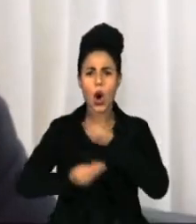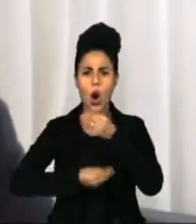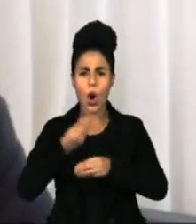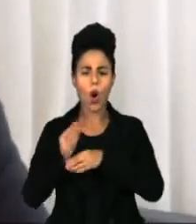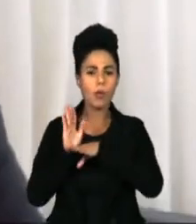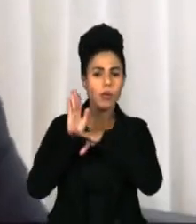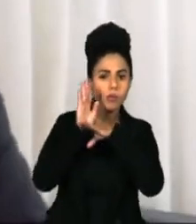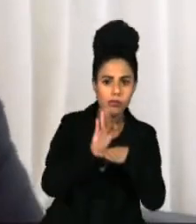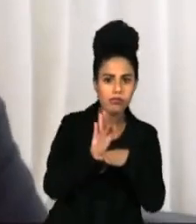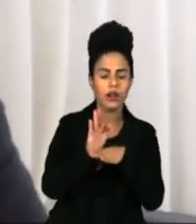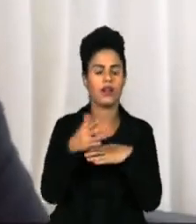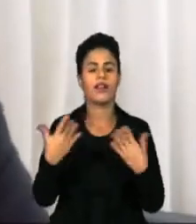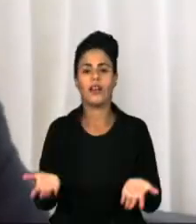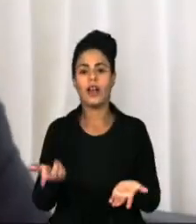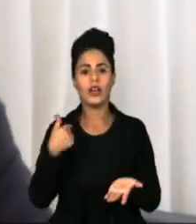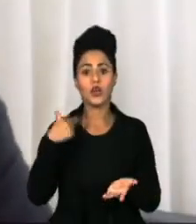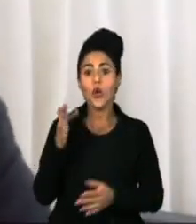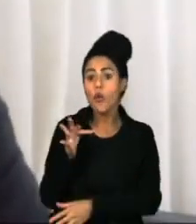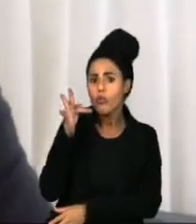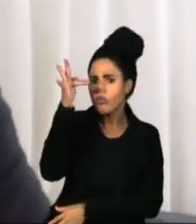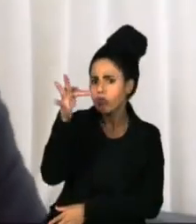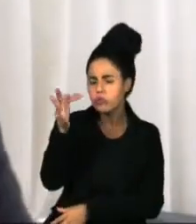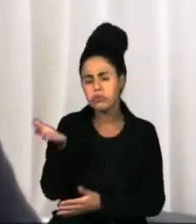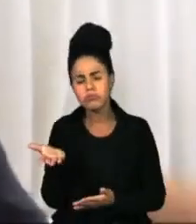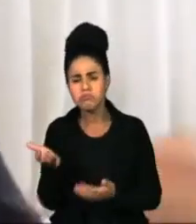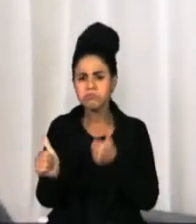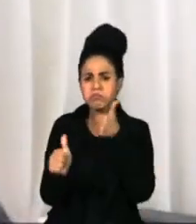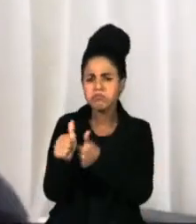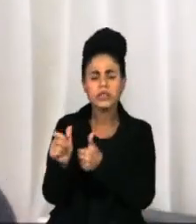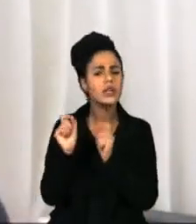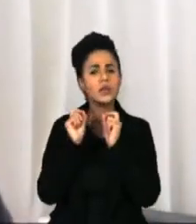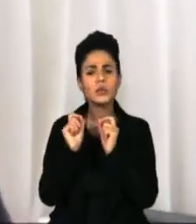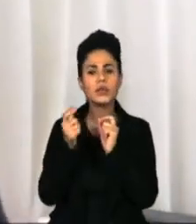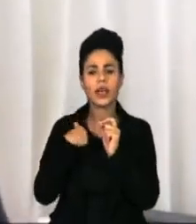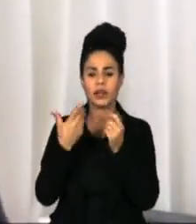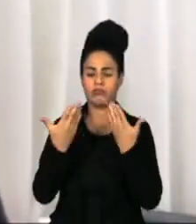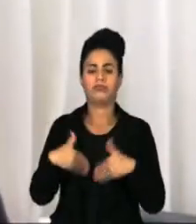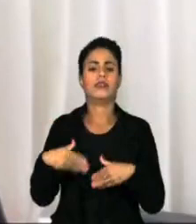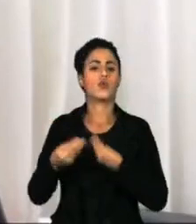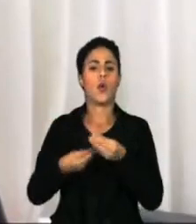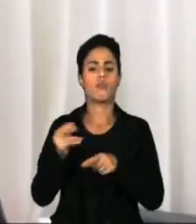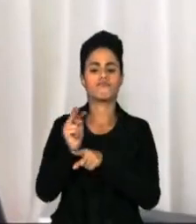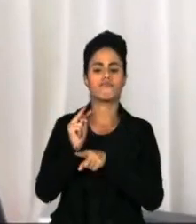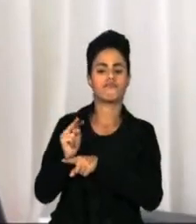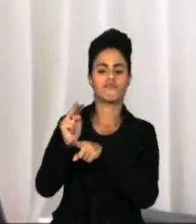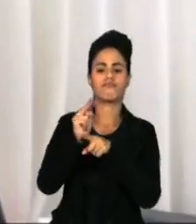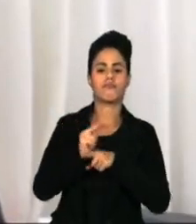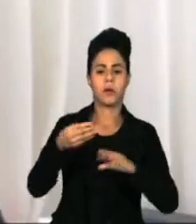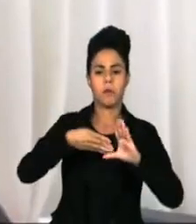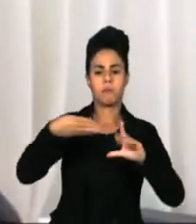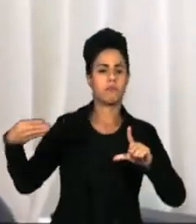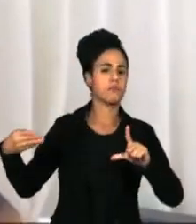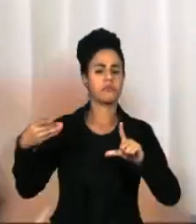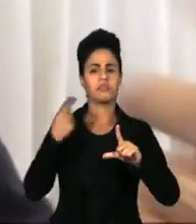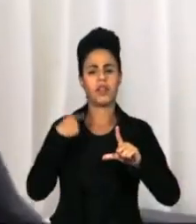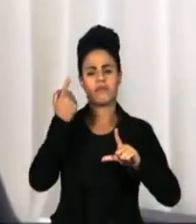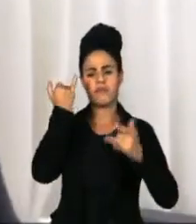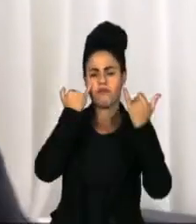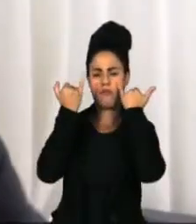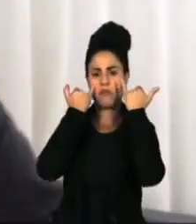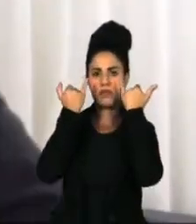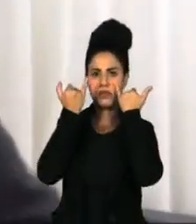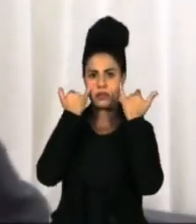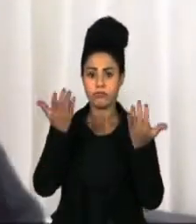essas informações, mas num futuro próximo, essa postura conservadora dessas plataformas vai